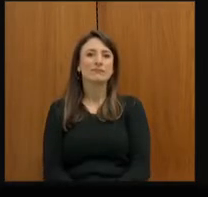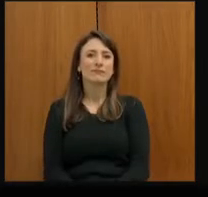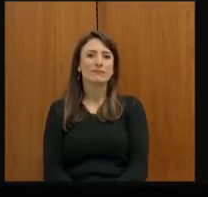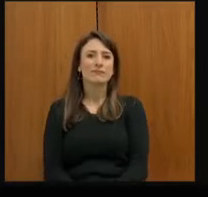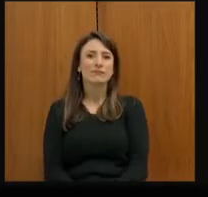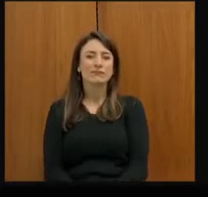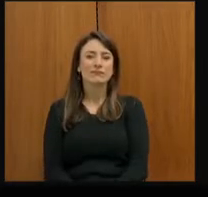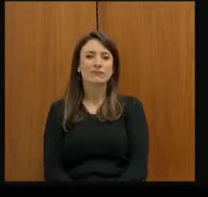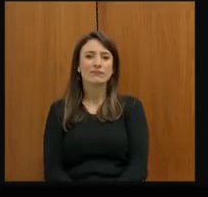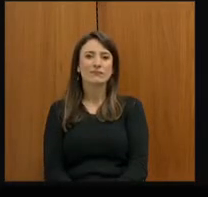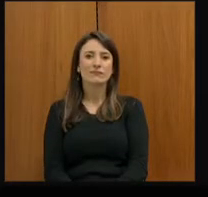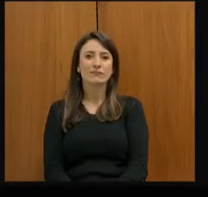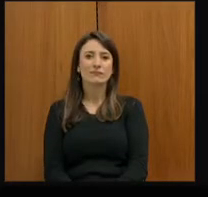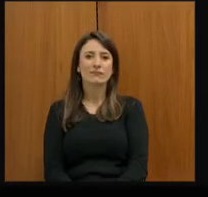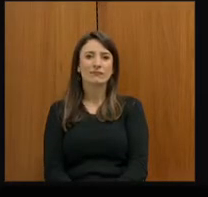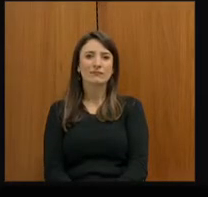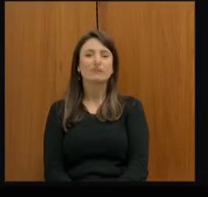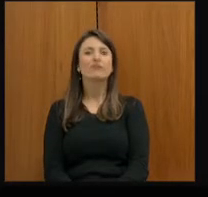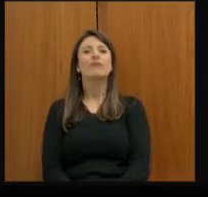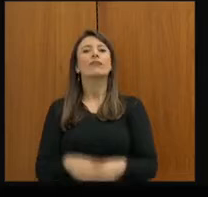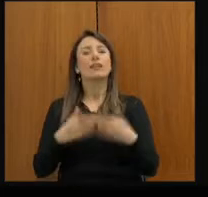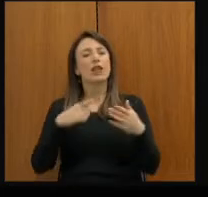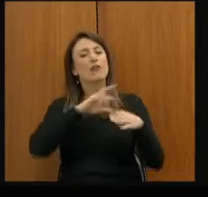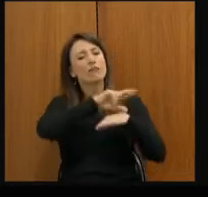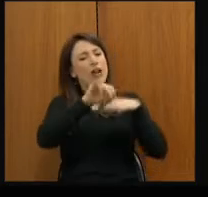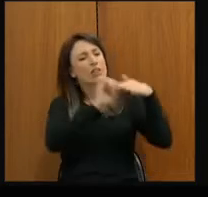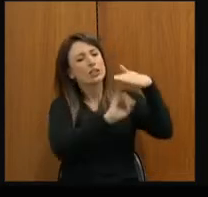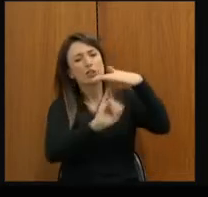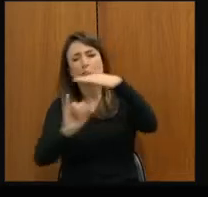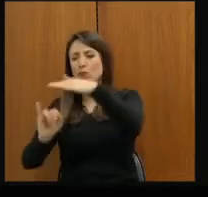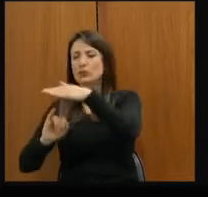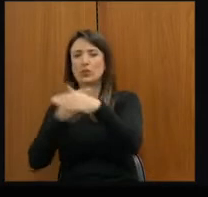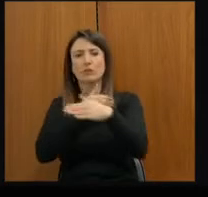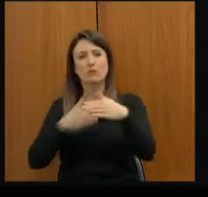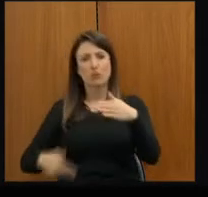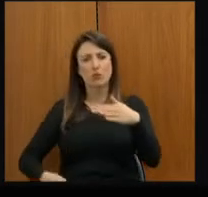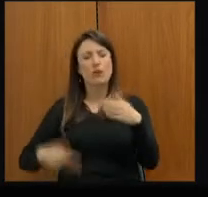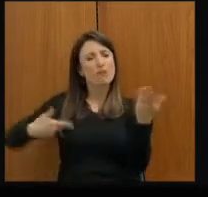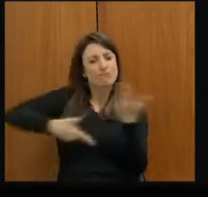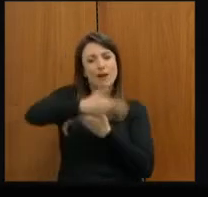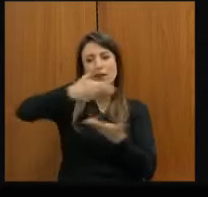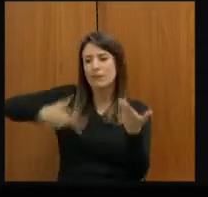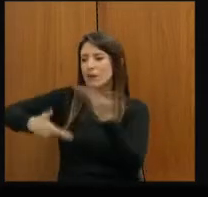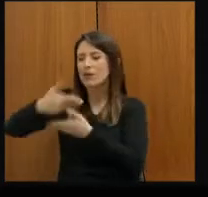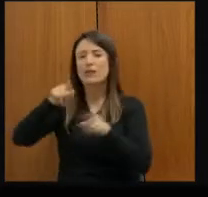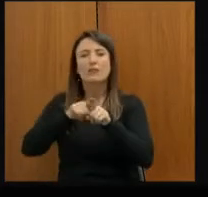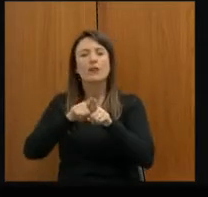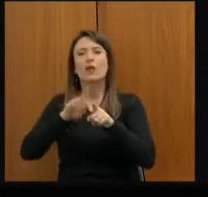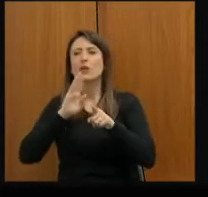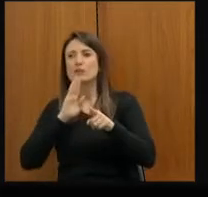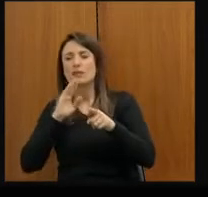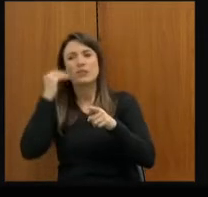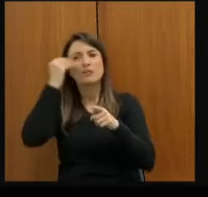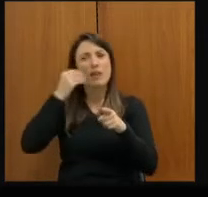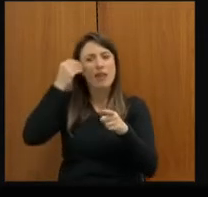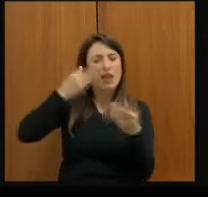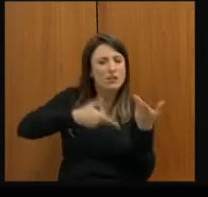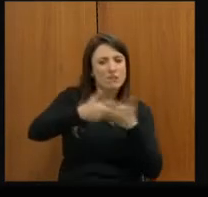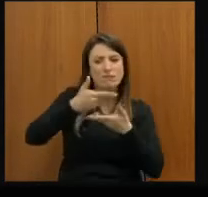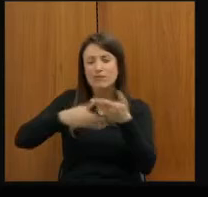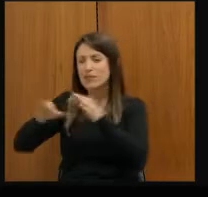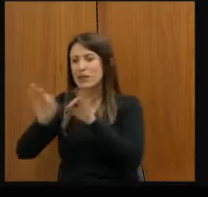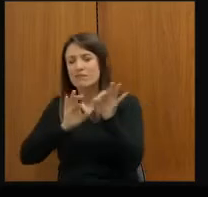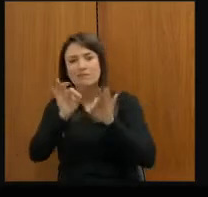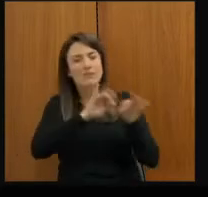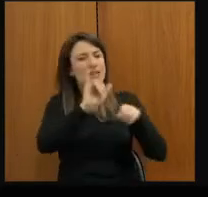e esse compartilhamento entre instituições públicas e conhecimento experiências métodos de capacitação E preparo de seus